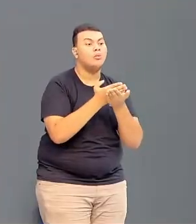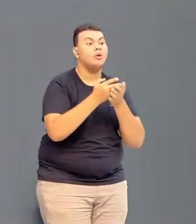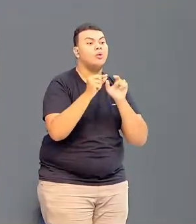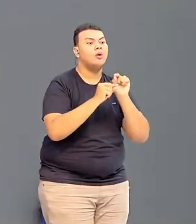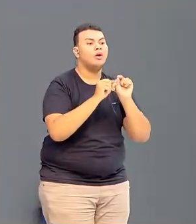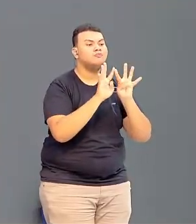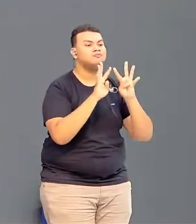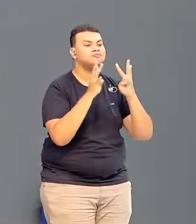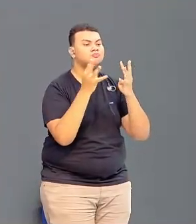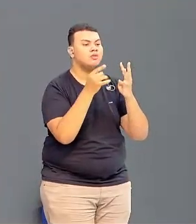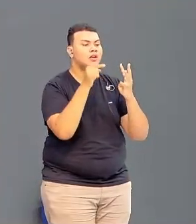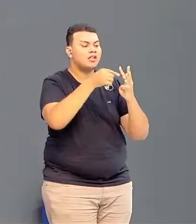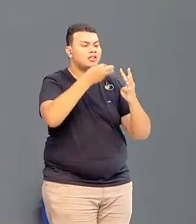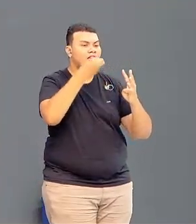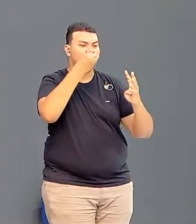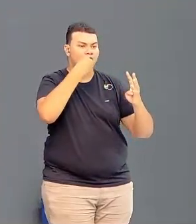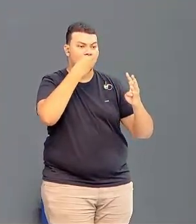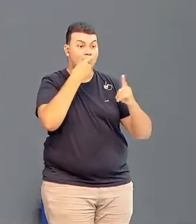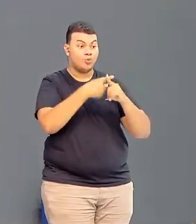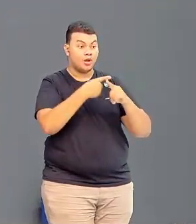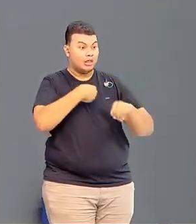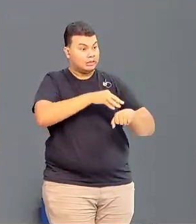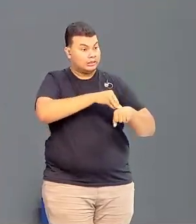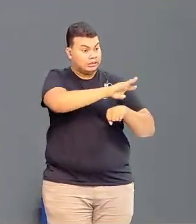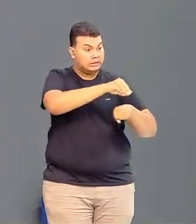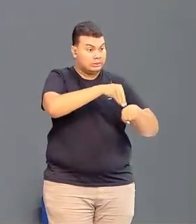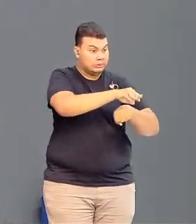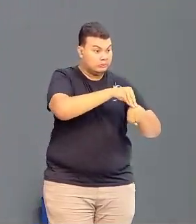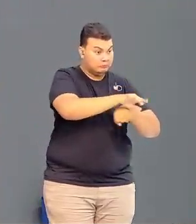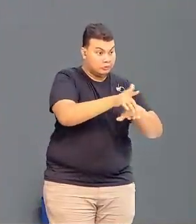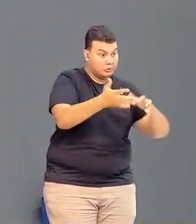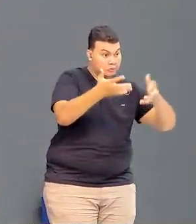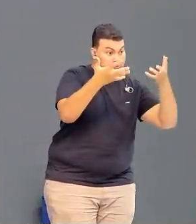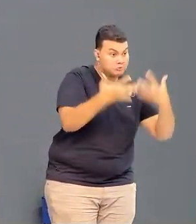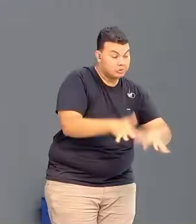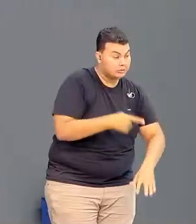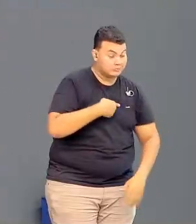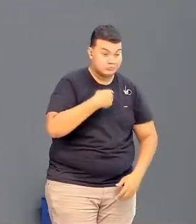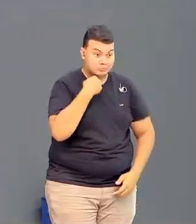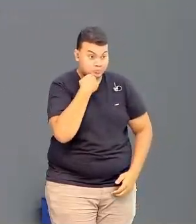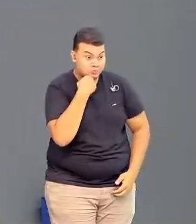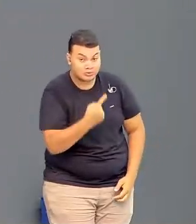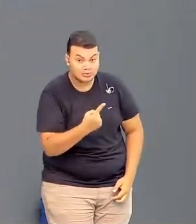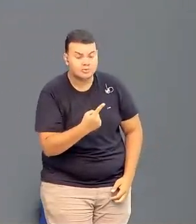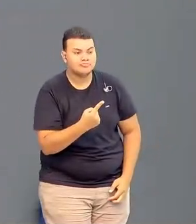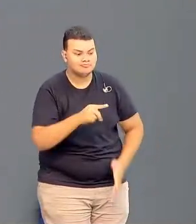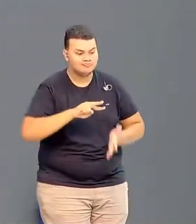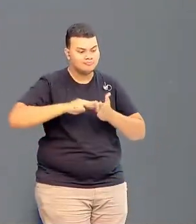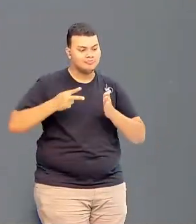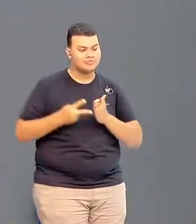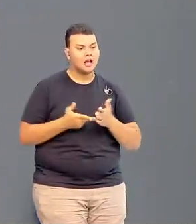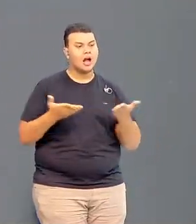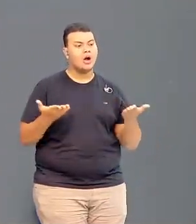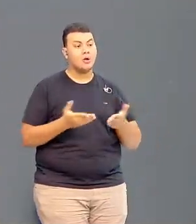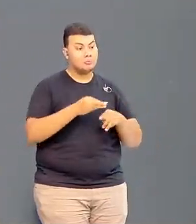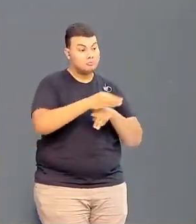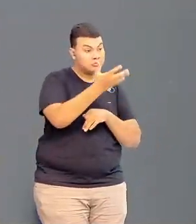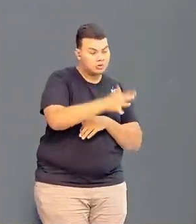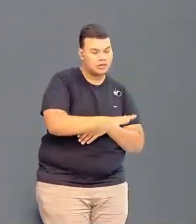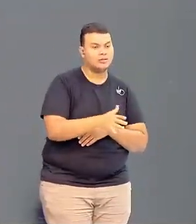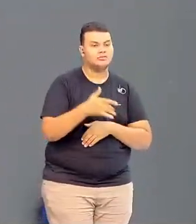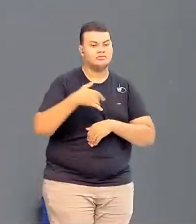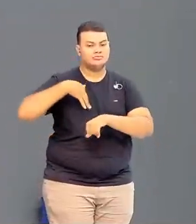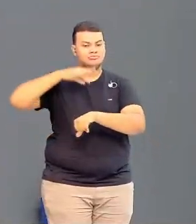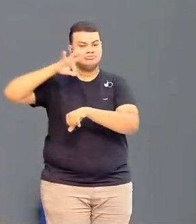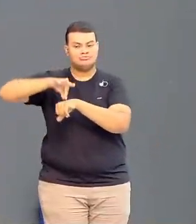minada. Porque aquilo que o nosso argumento não consegue resolver, aí entra o que, gente? O